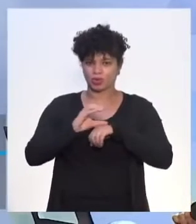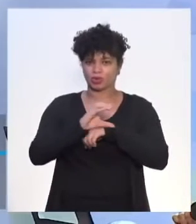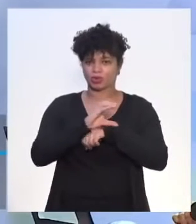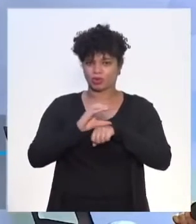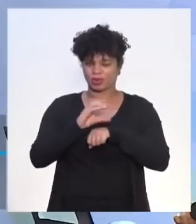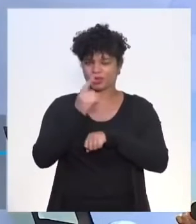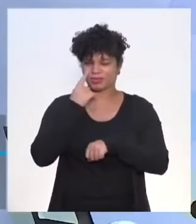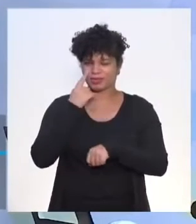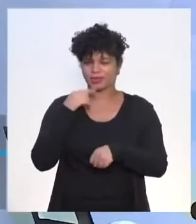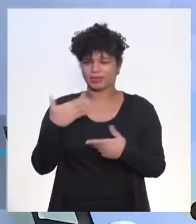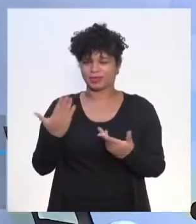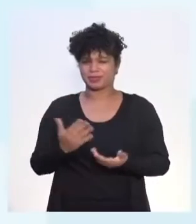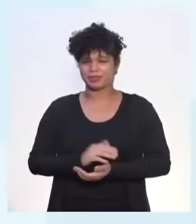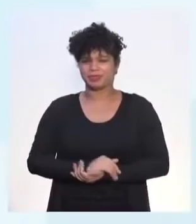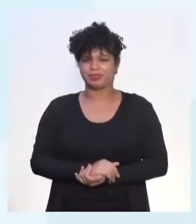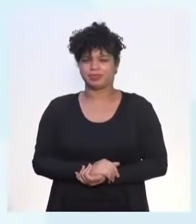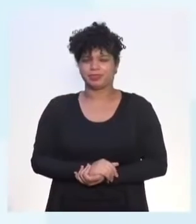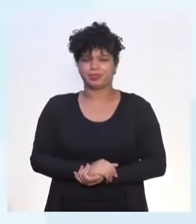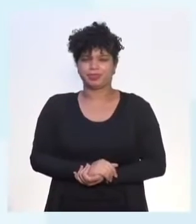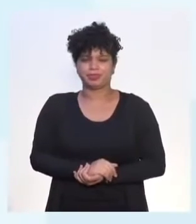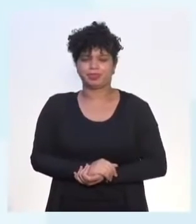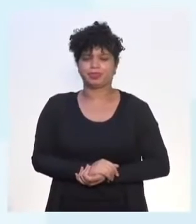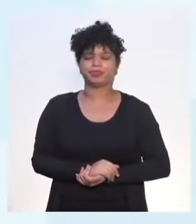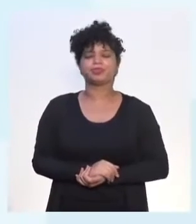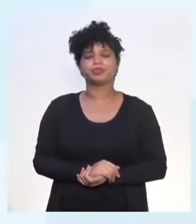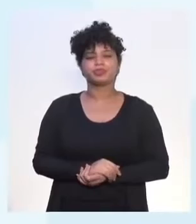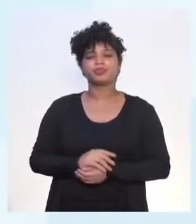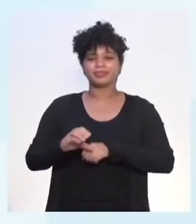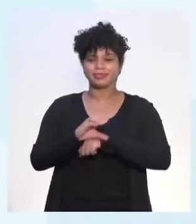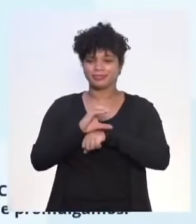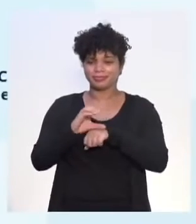aqui agora. Na tela. Constituição de